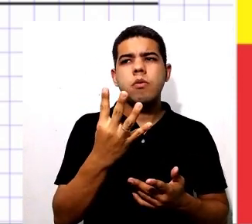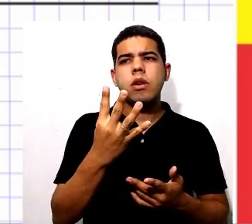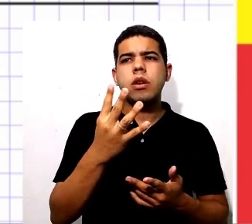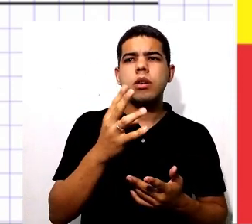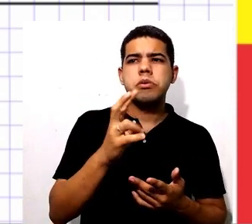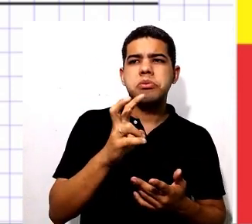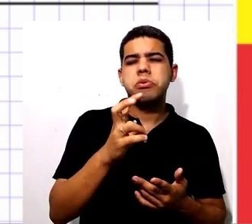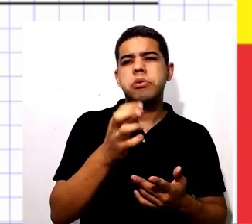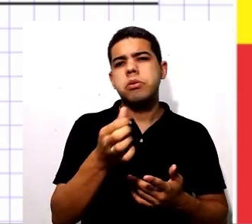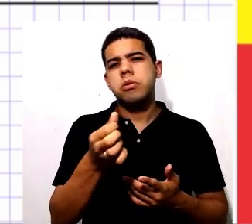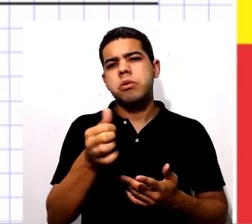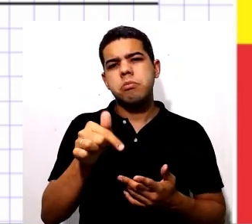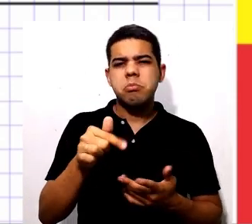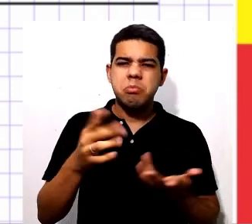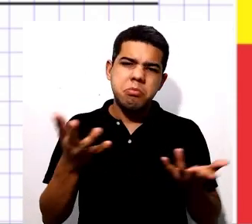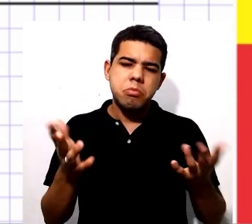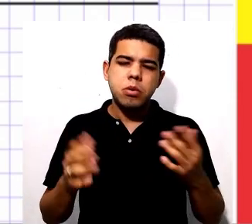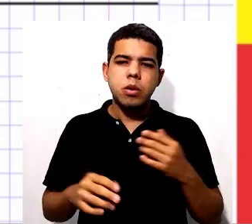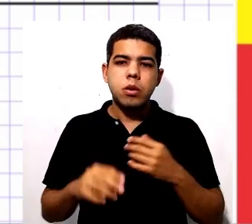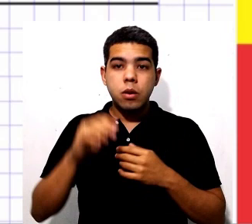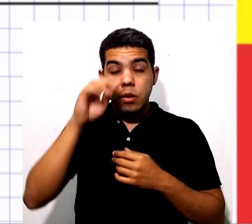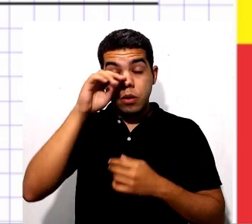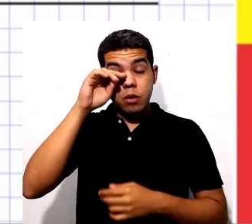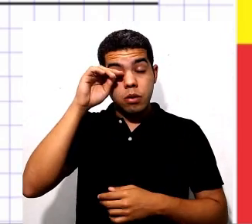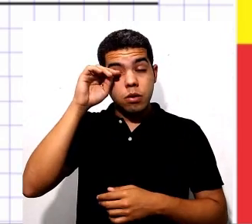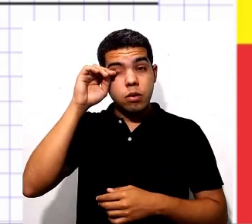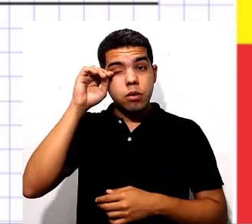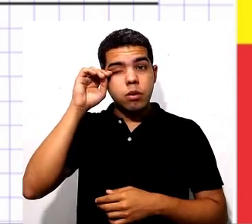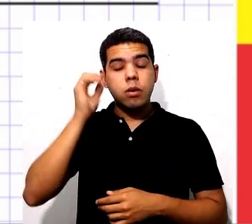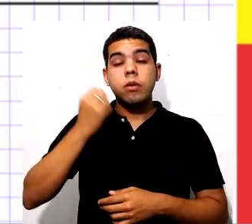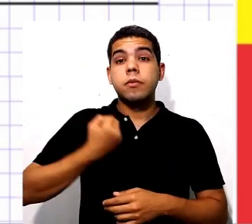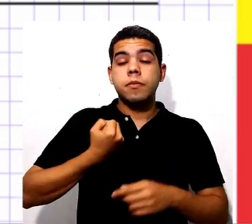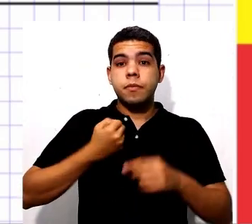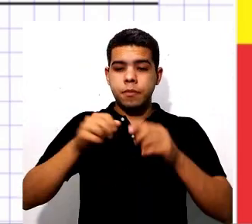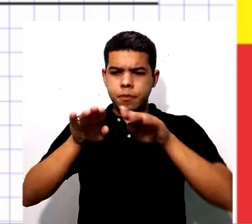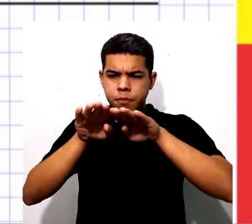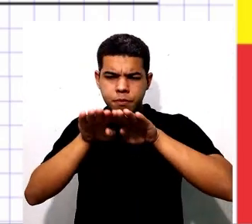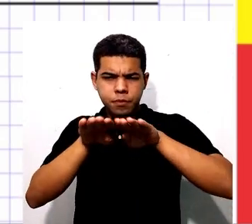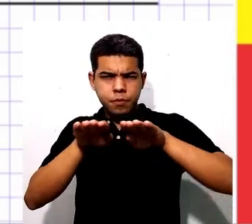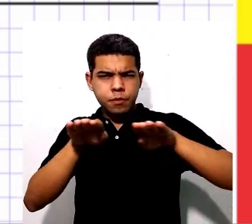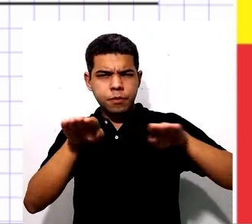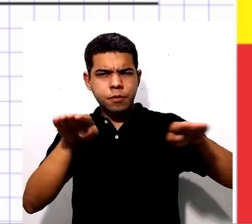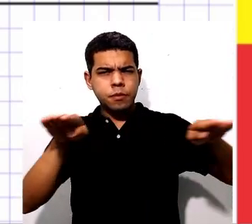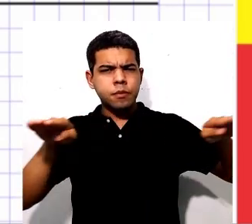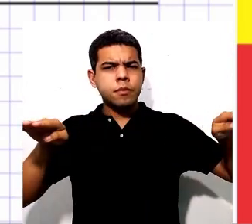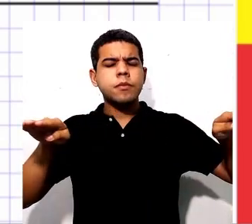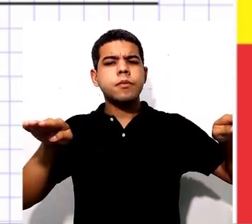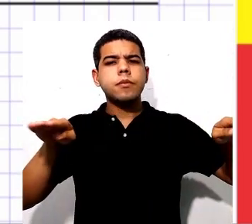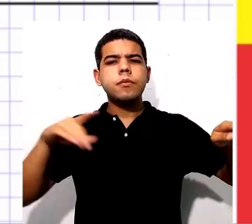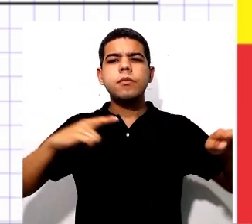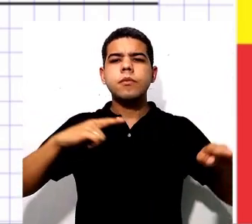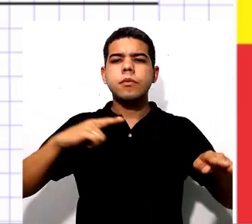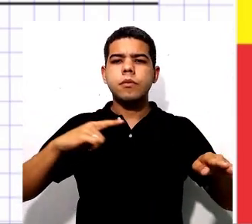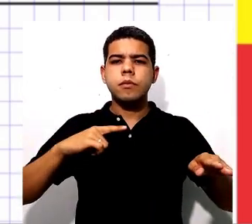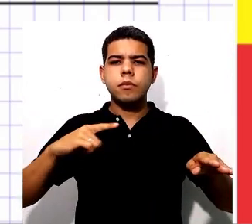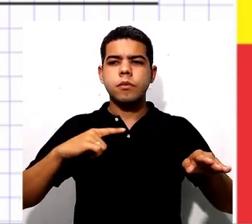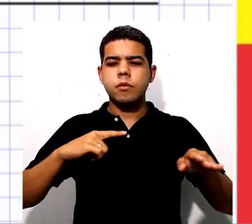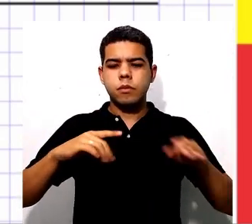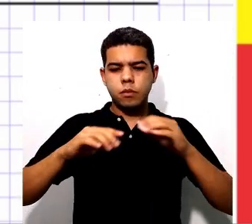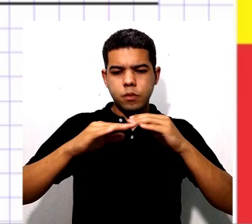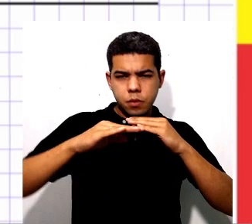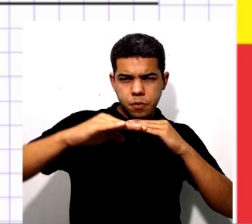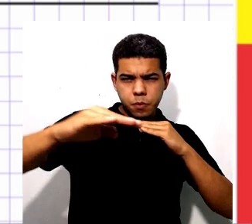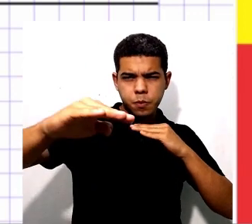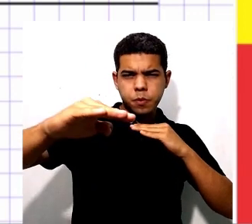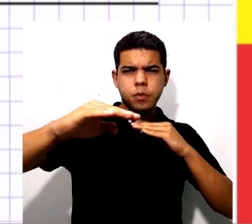onde eles vão se encontrar no zero. Como assim? Faz aí, no caderno. Uma reta, começa com 0. Bota uma setinha